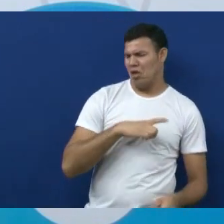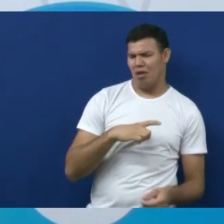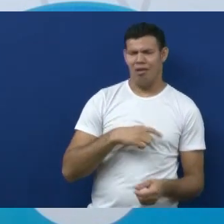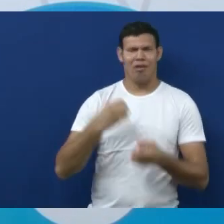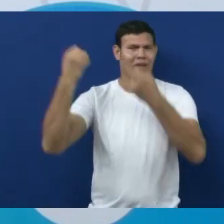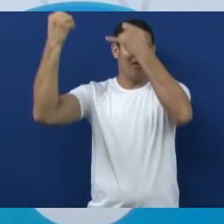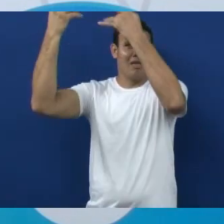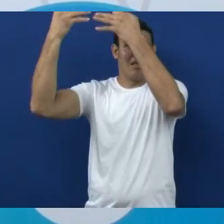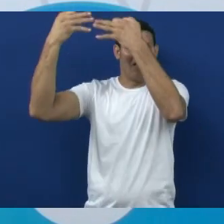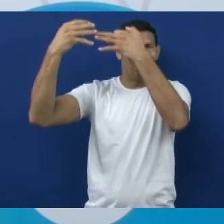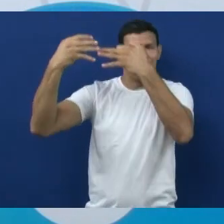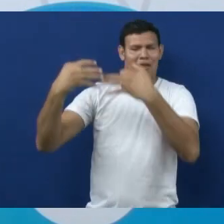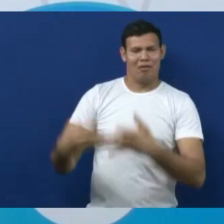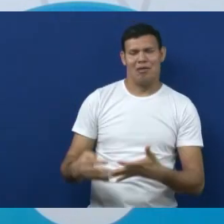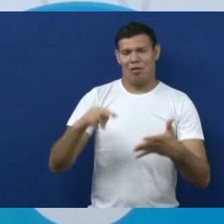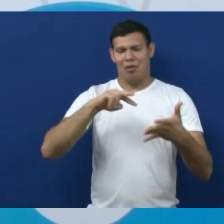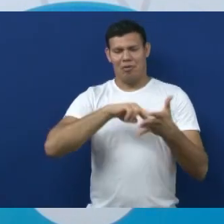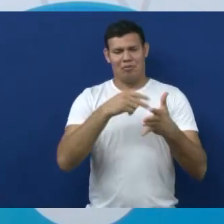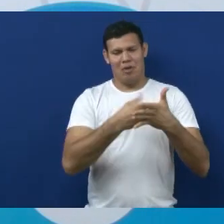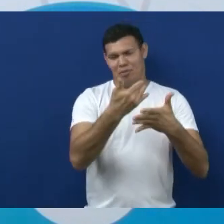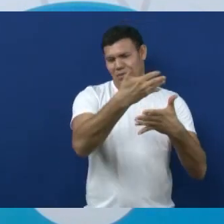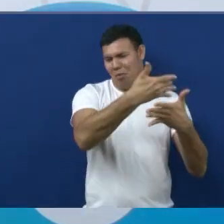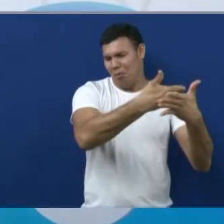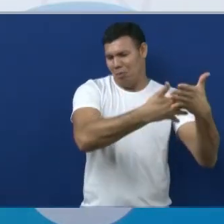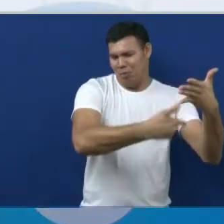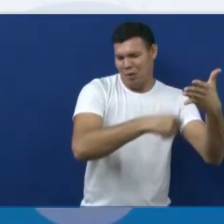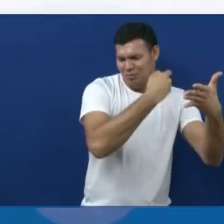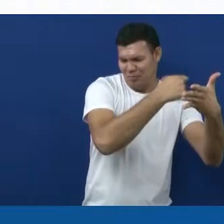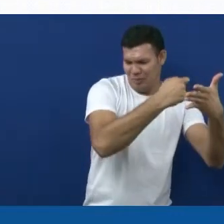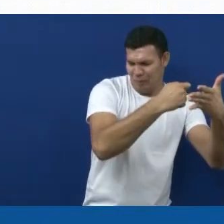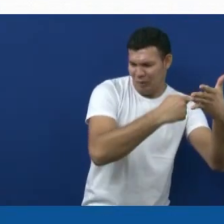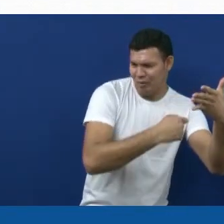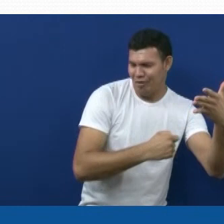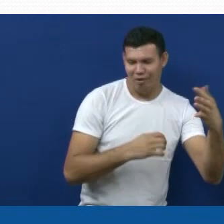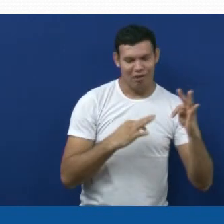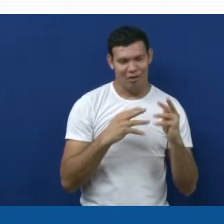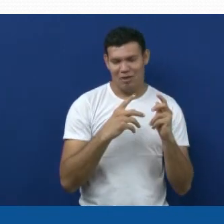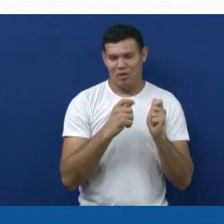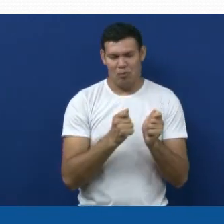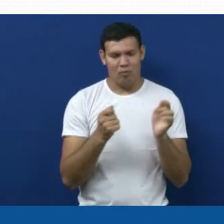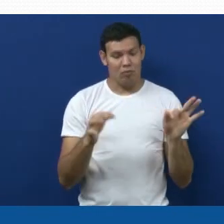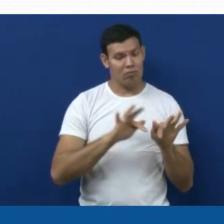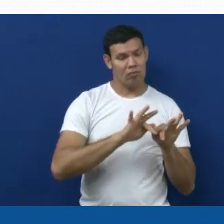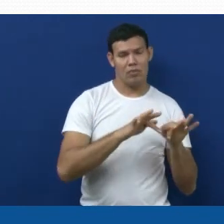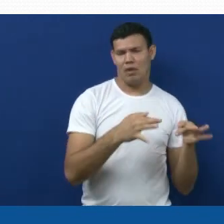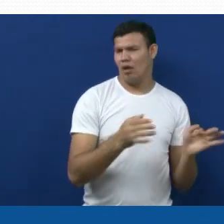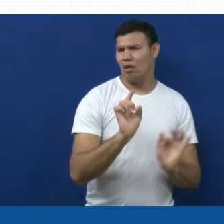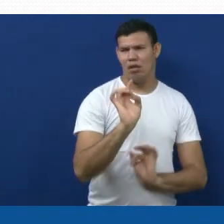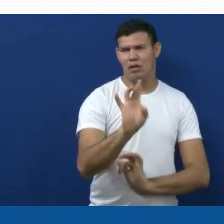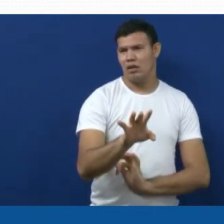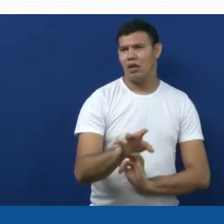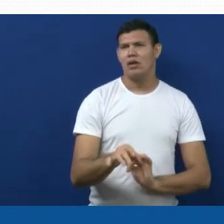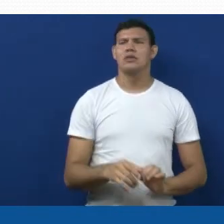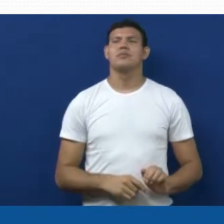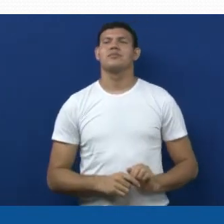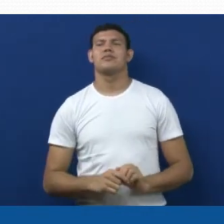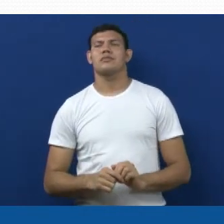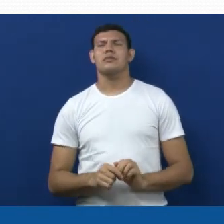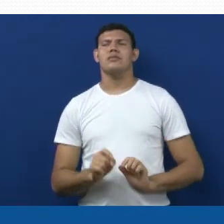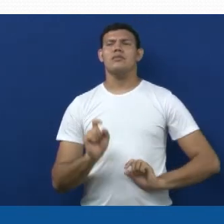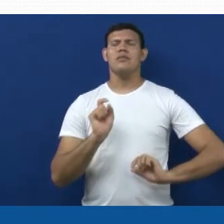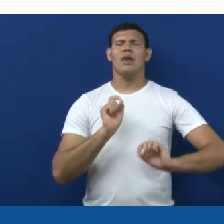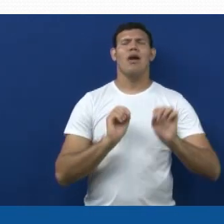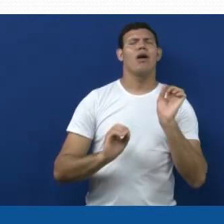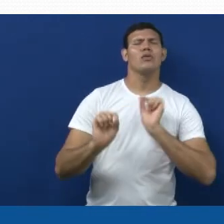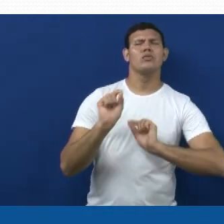gerais, essa é a definição de matéria. Olha essa outra. De uma forma geral, as propriedades da